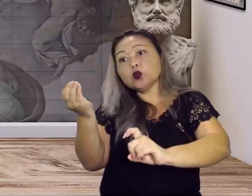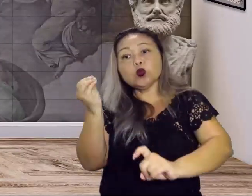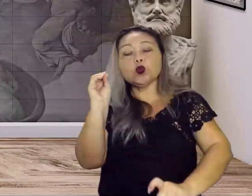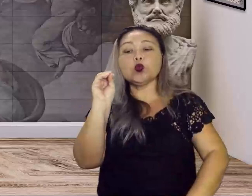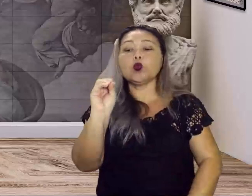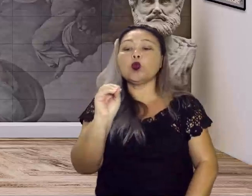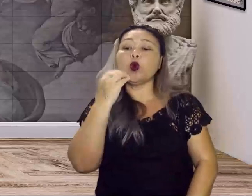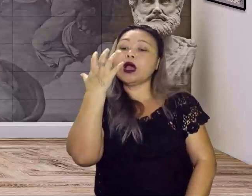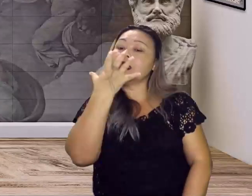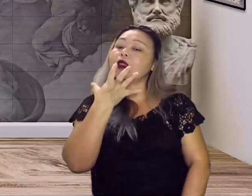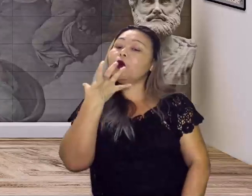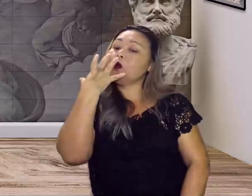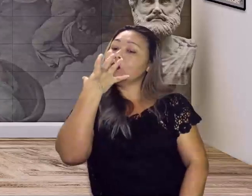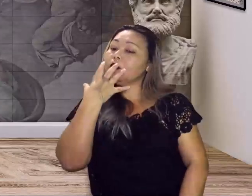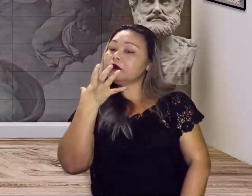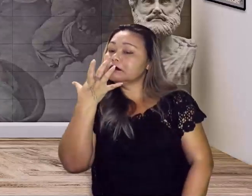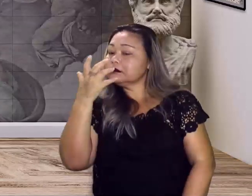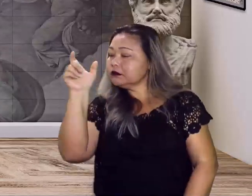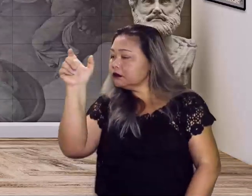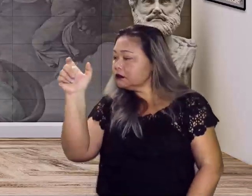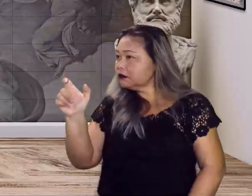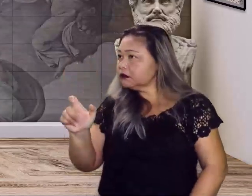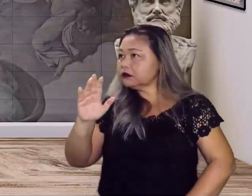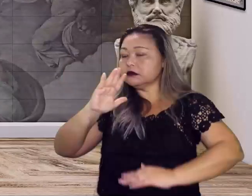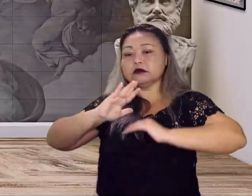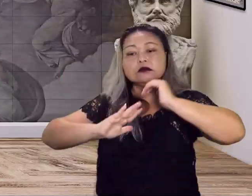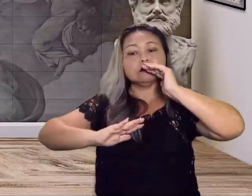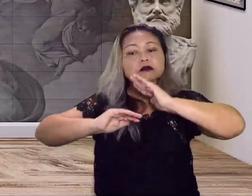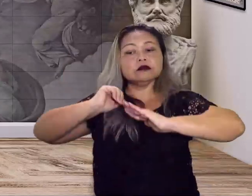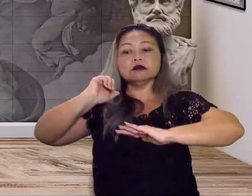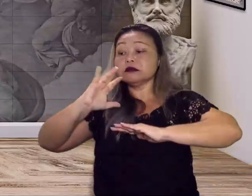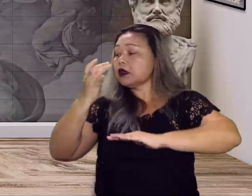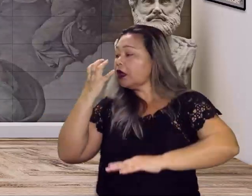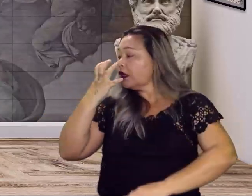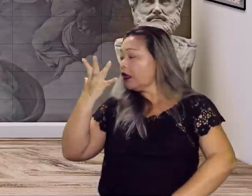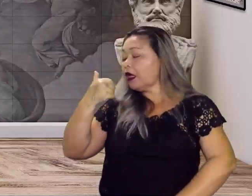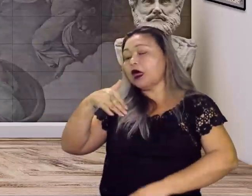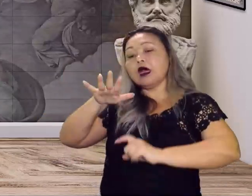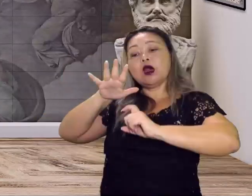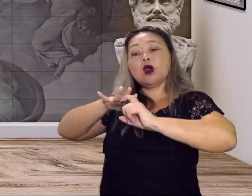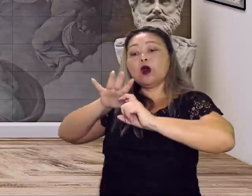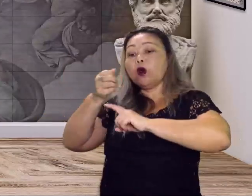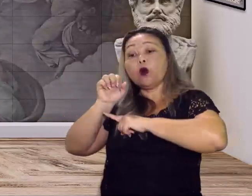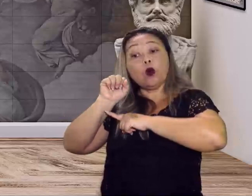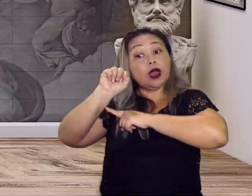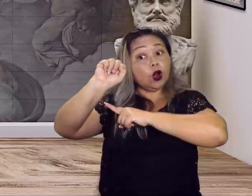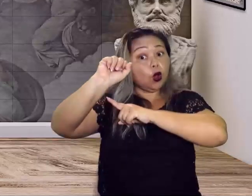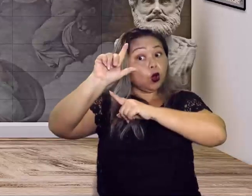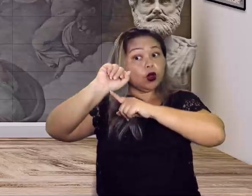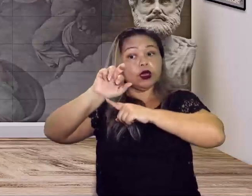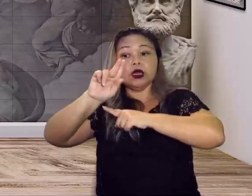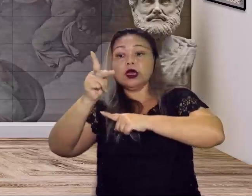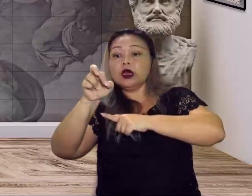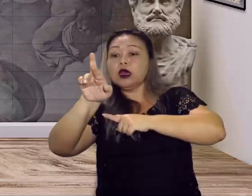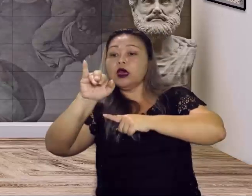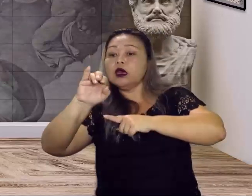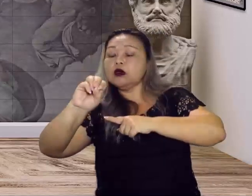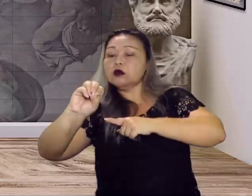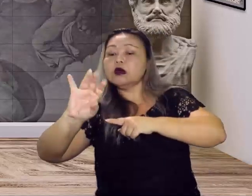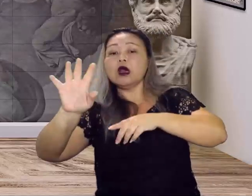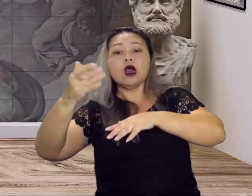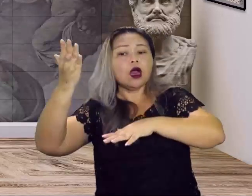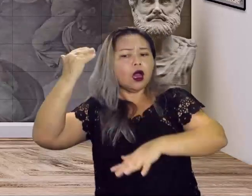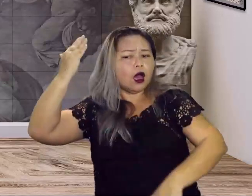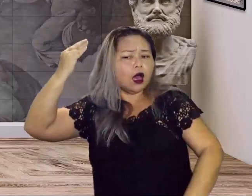exemplo, um cantor, eu tenho como um mito, né, para a minha vida, um super-herói. Então, antes, ele